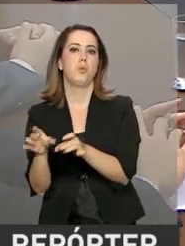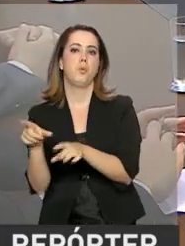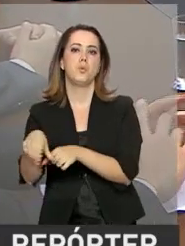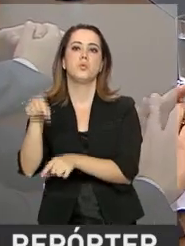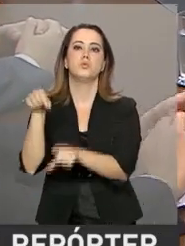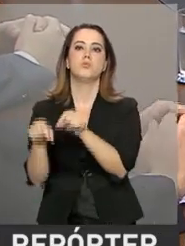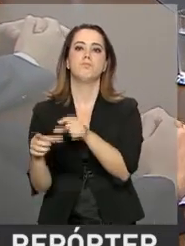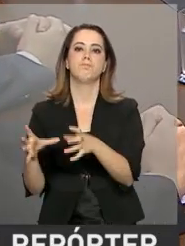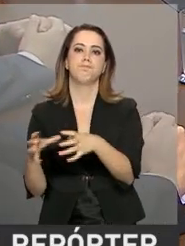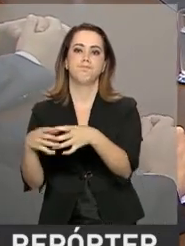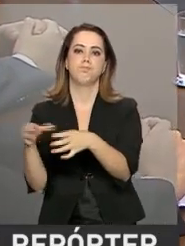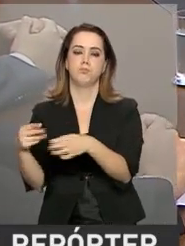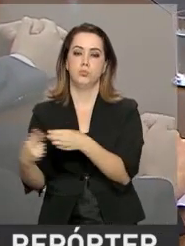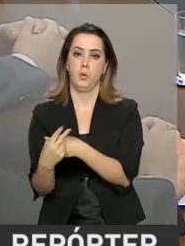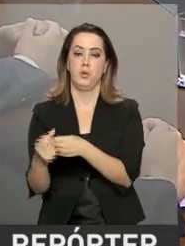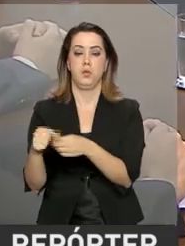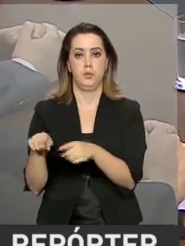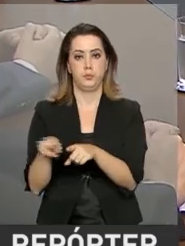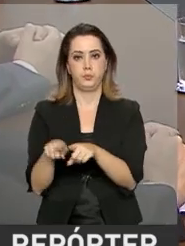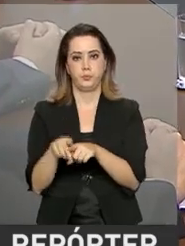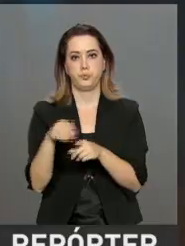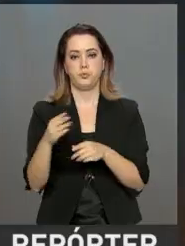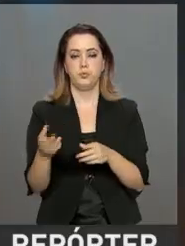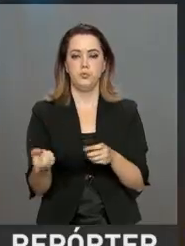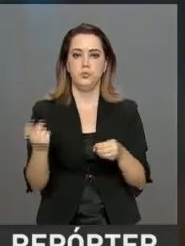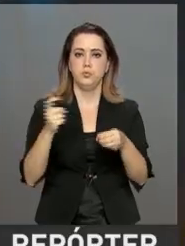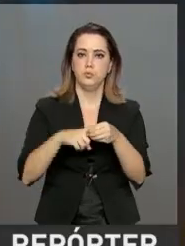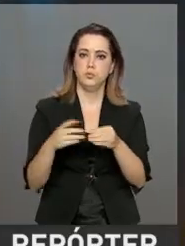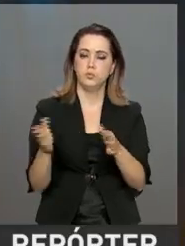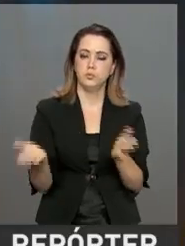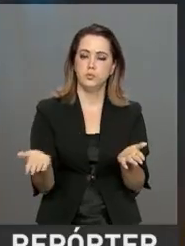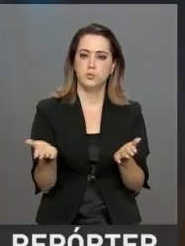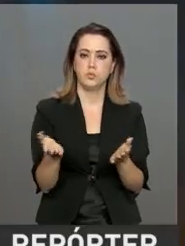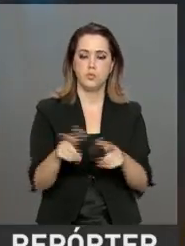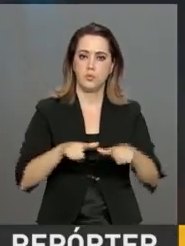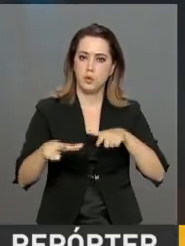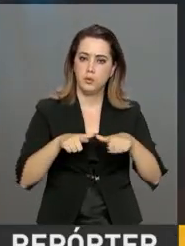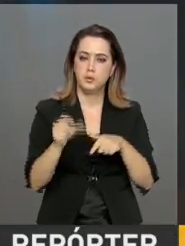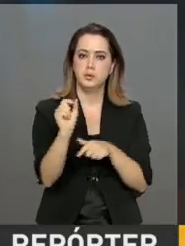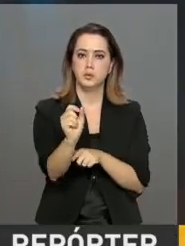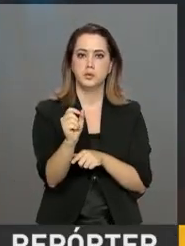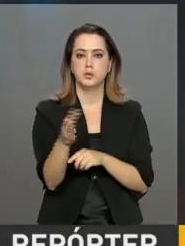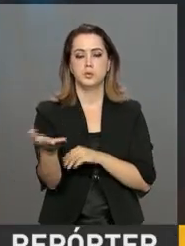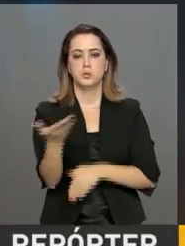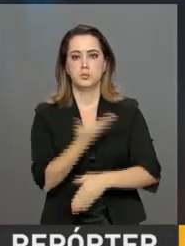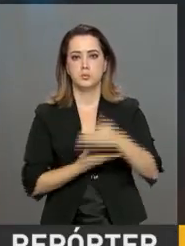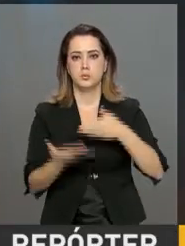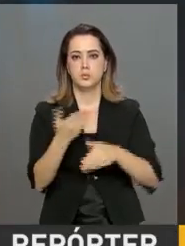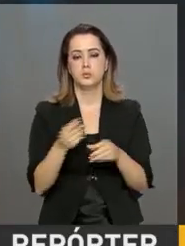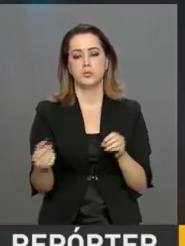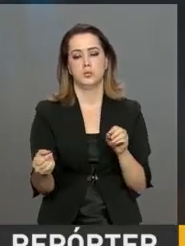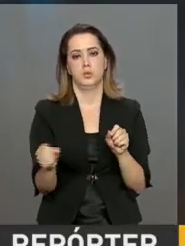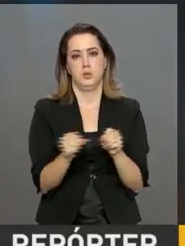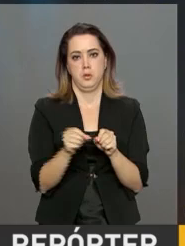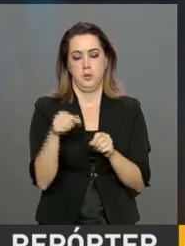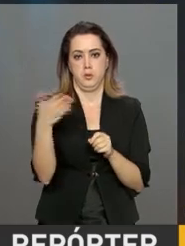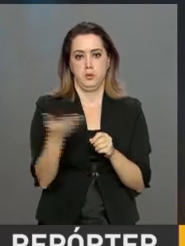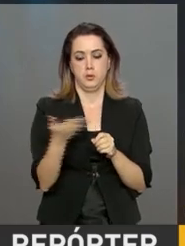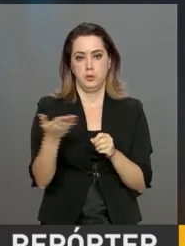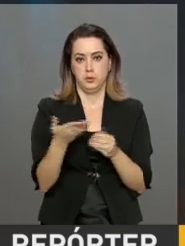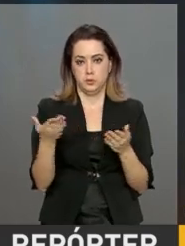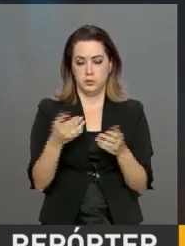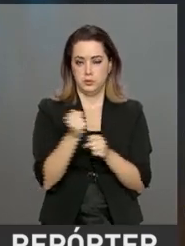pretende retomar o crescimento do país e gerar empregos o programa de parcerias de investimentos foi criado no começo deste ano na atual